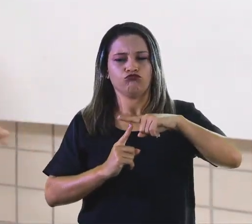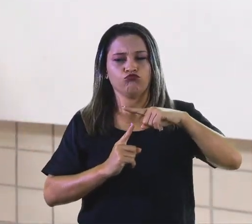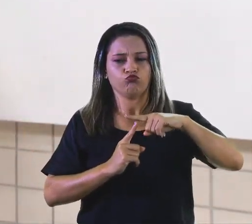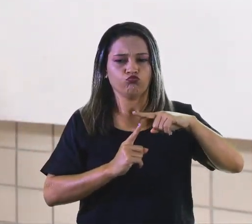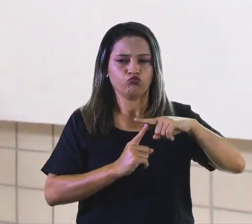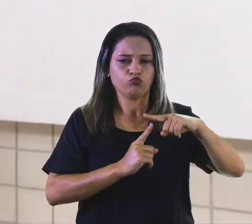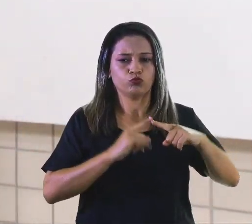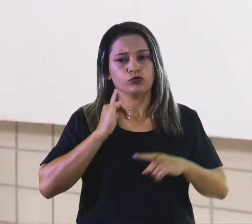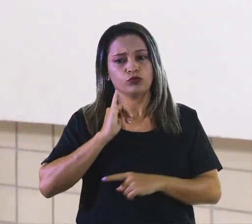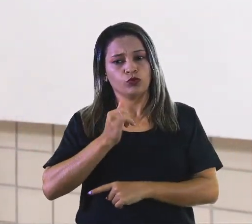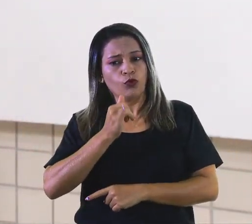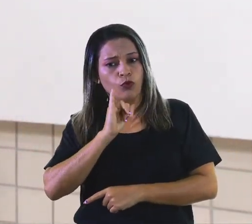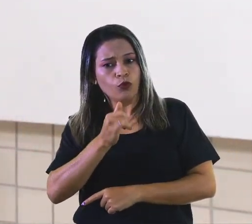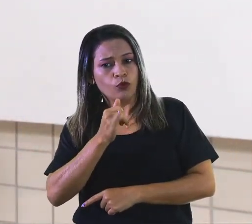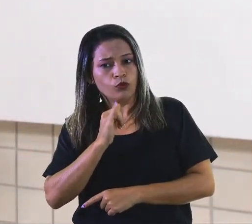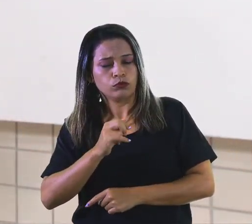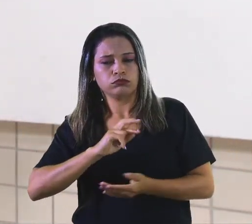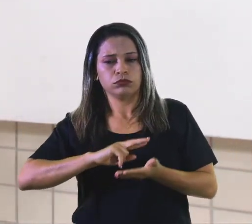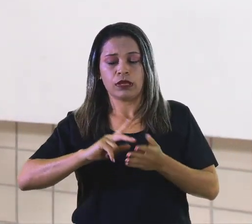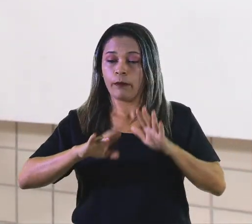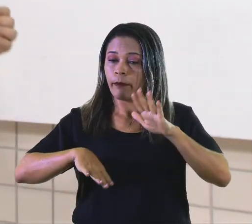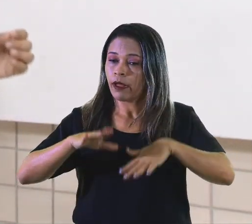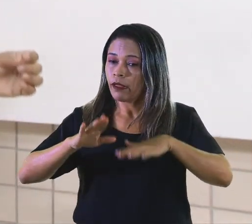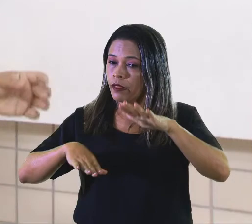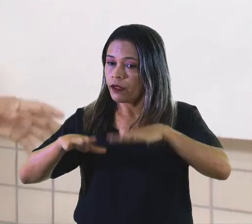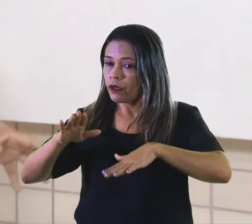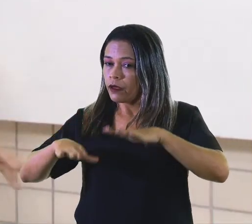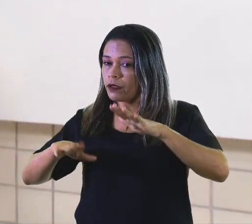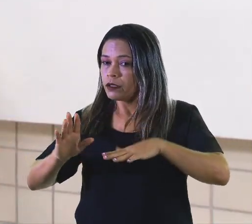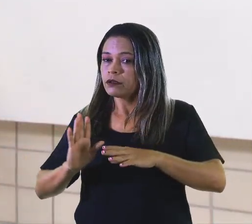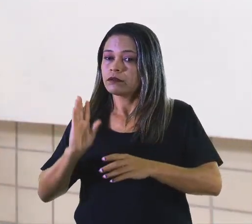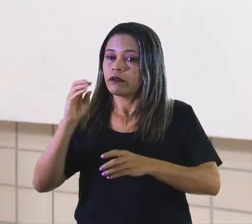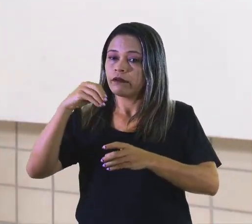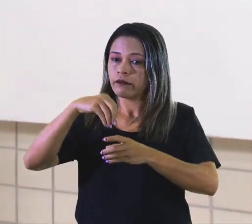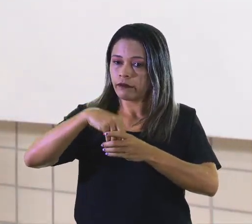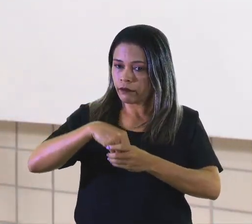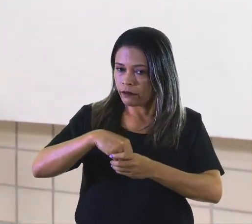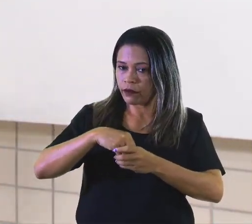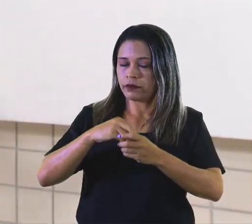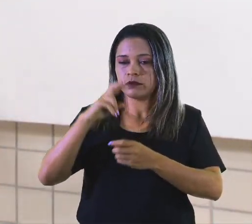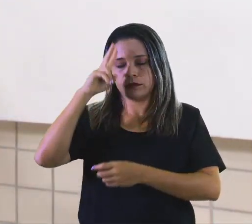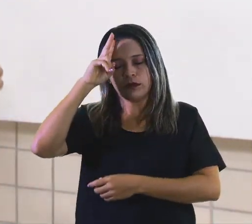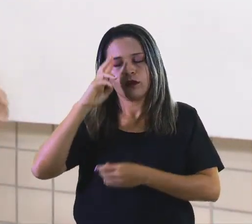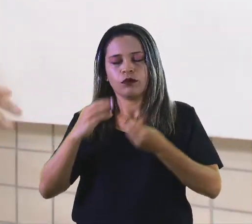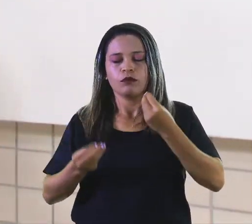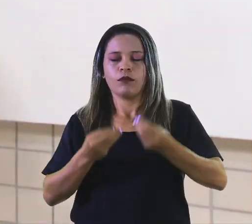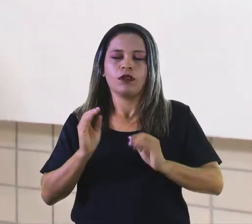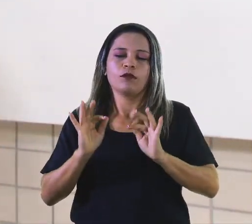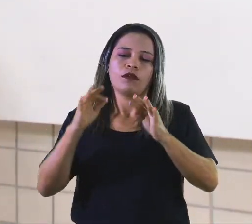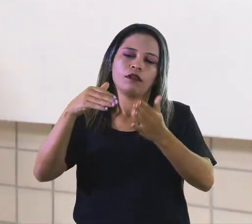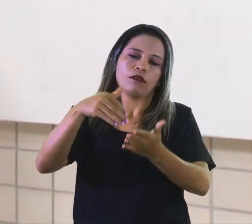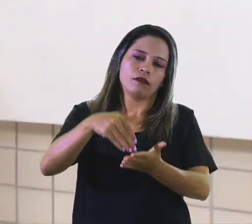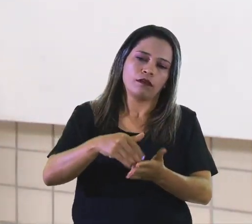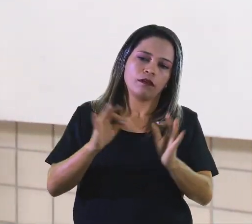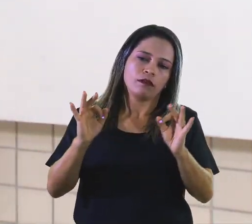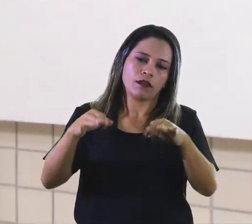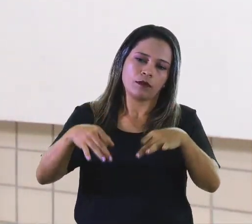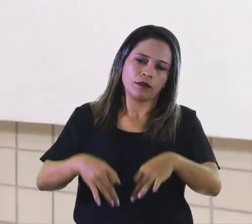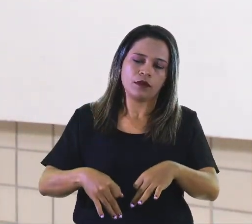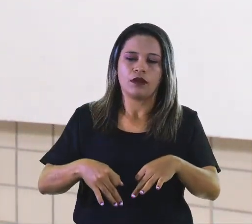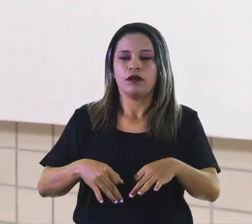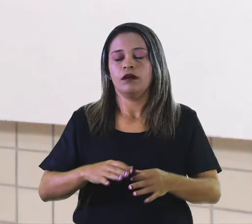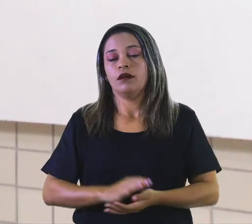contos, dependendo dos elementos que compõem a história e de como ela pode terminar, dando subgêneros a